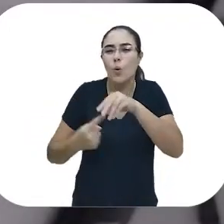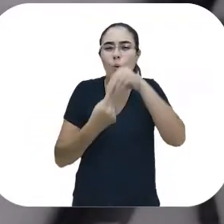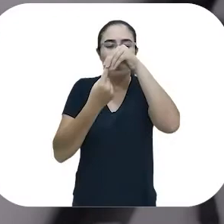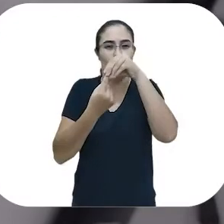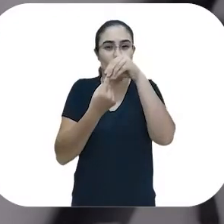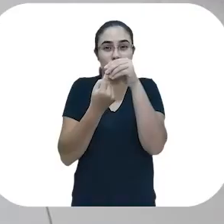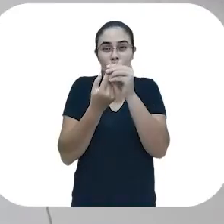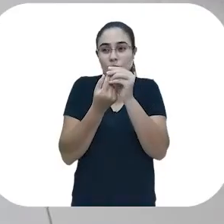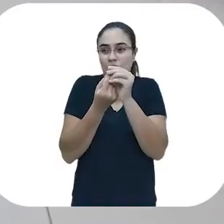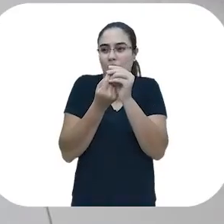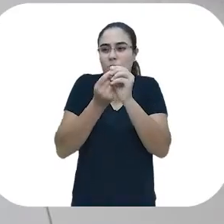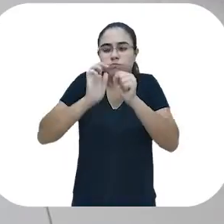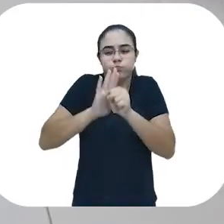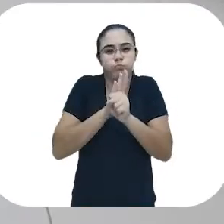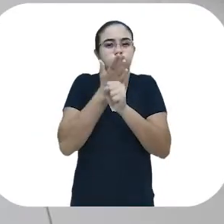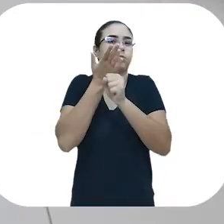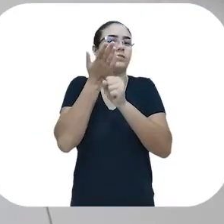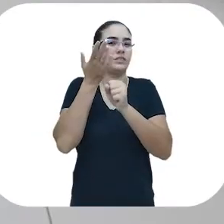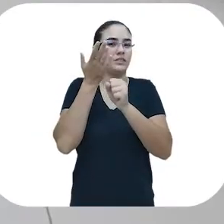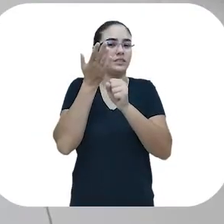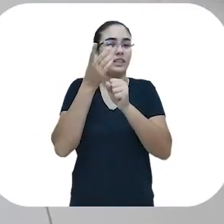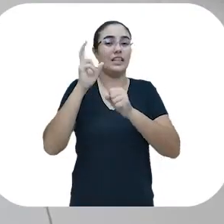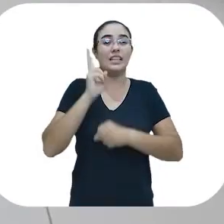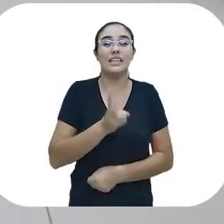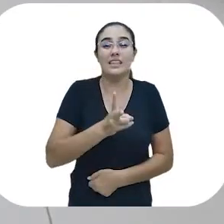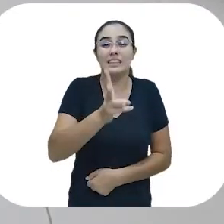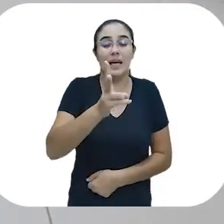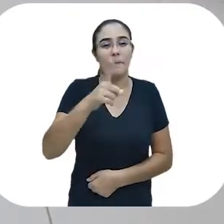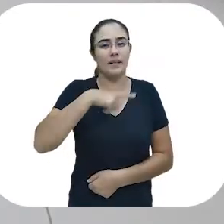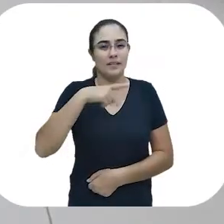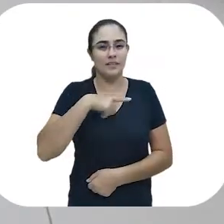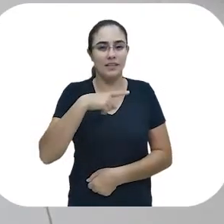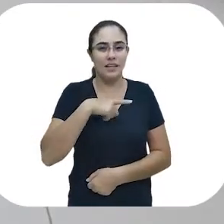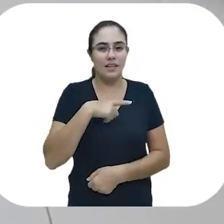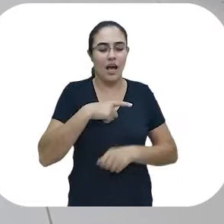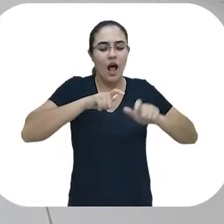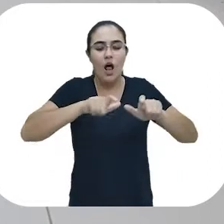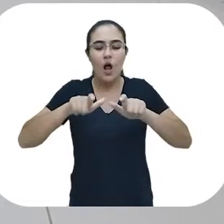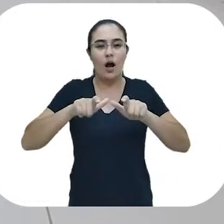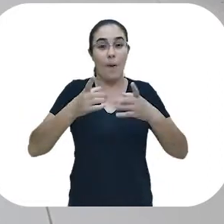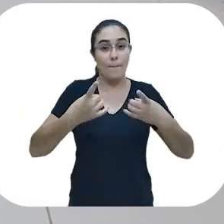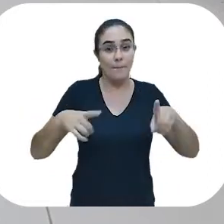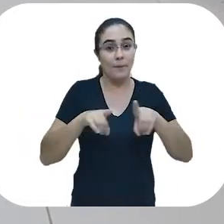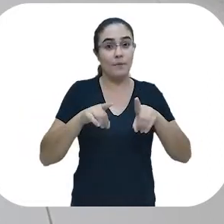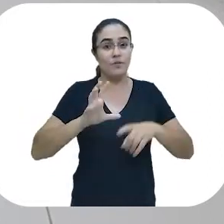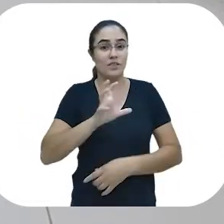sempre exista espaço para a música e para o amor que exista espaço sempre.